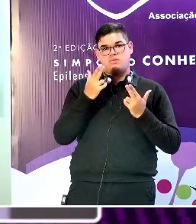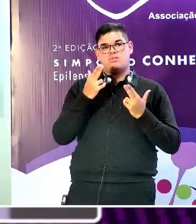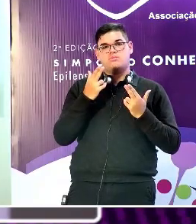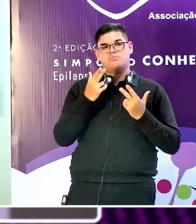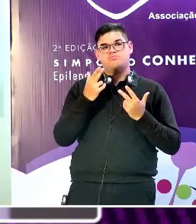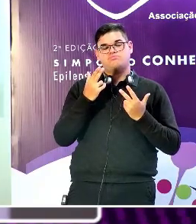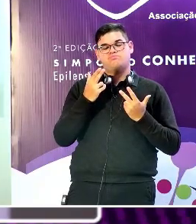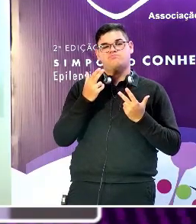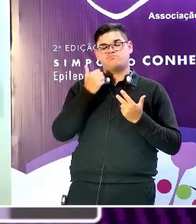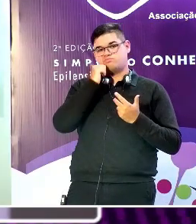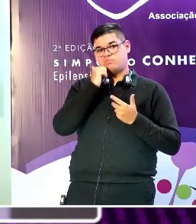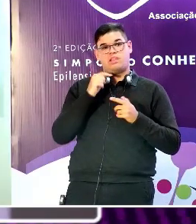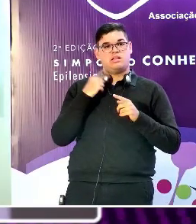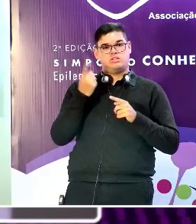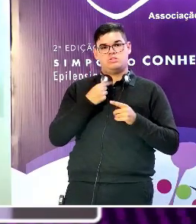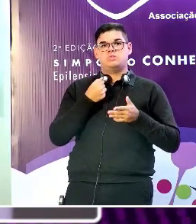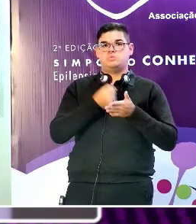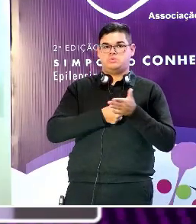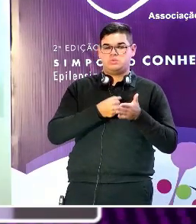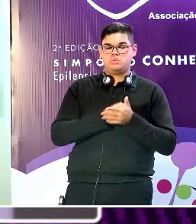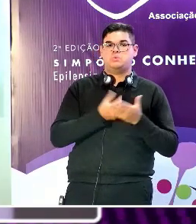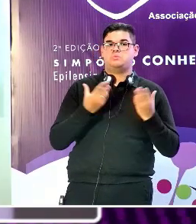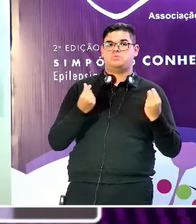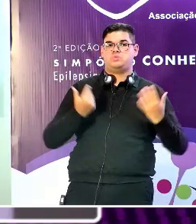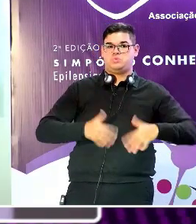muito para chegar